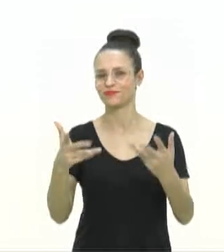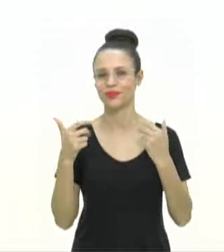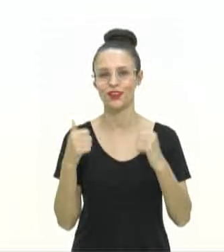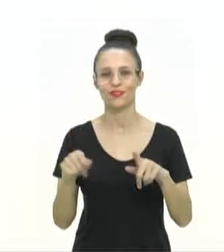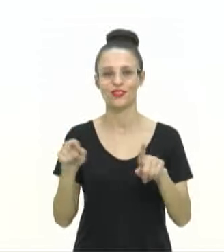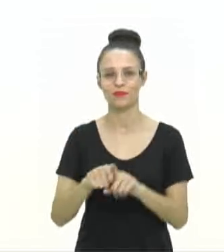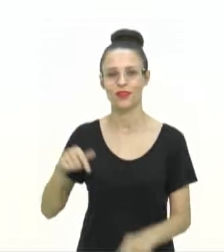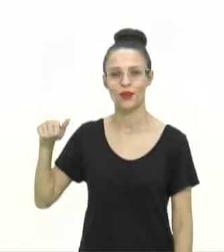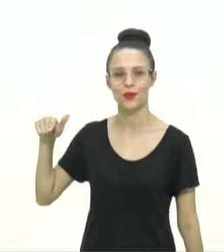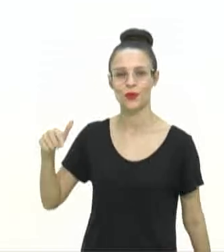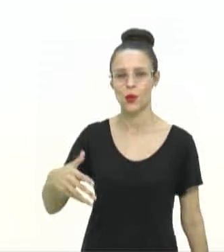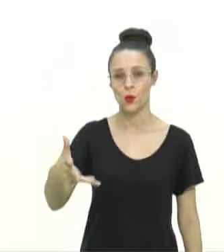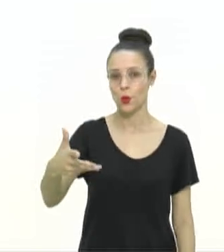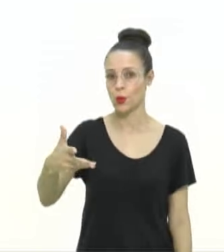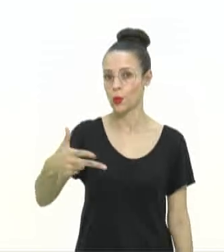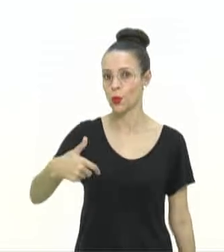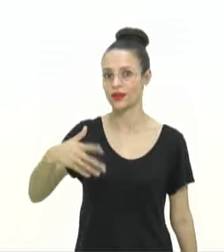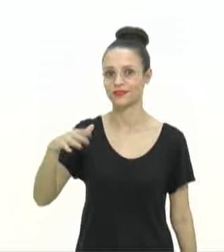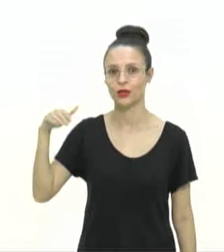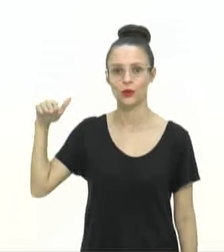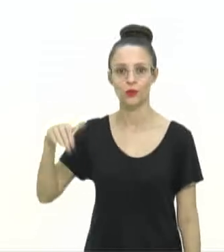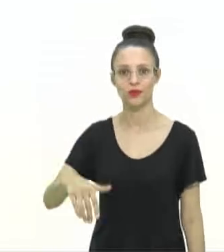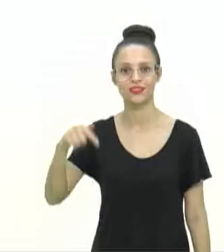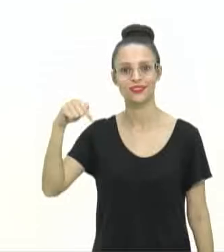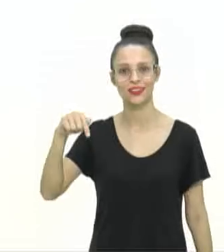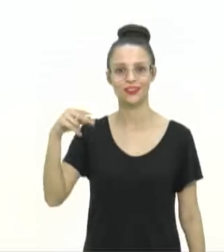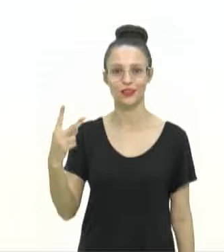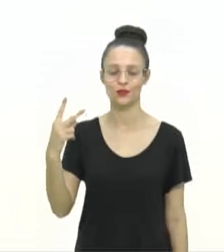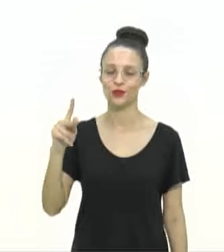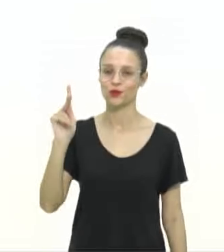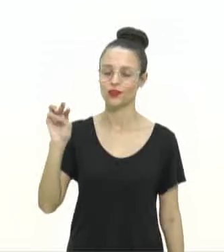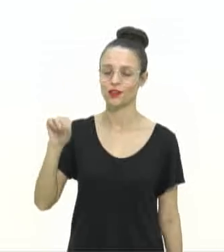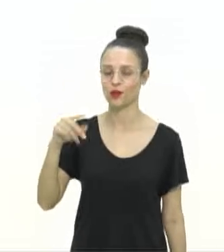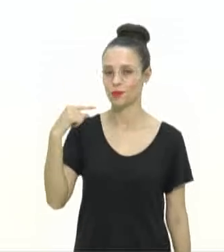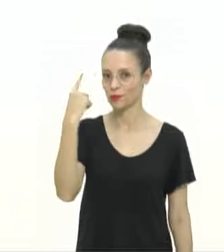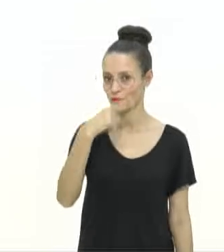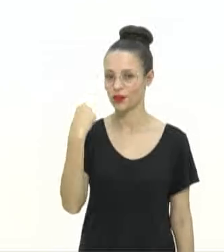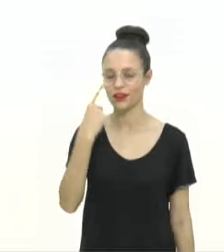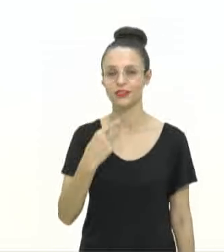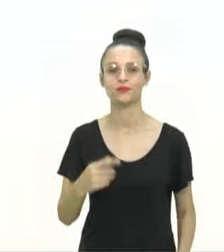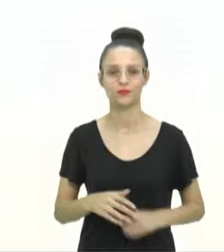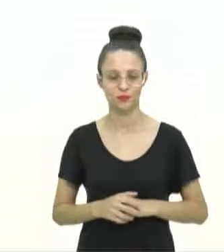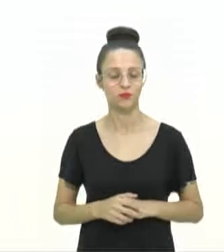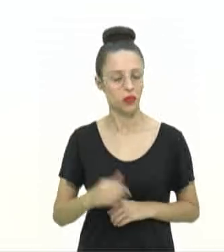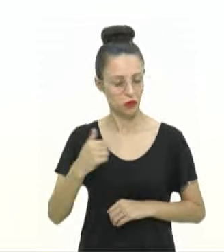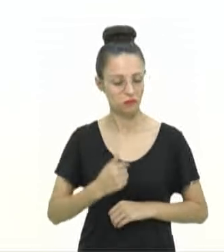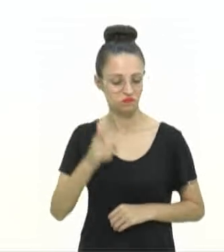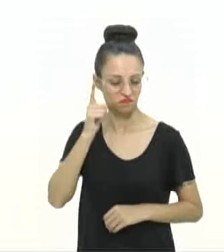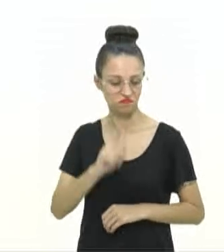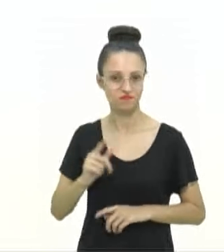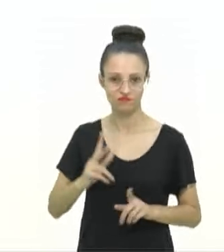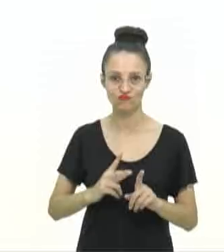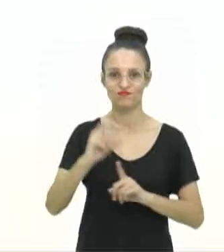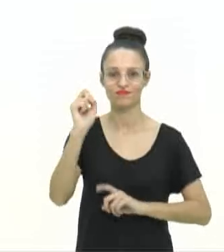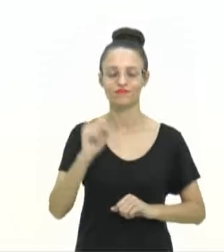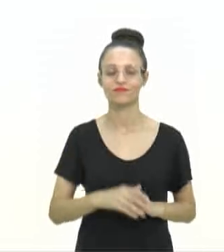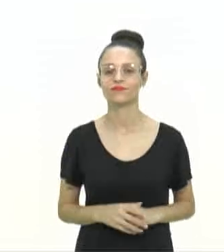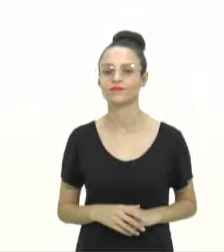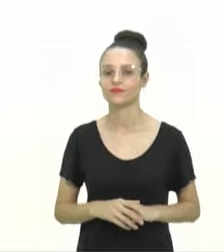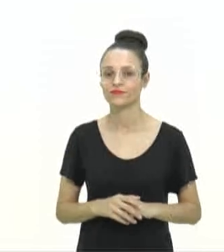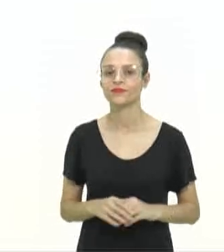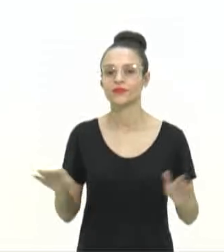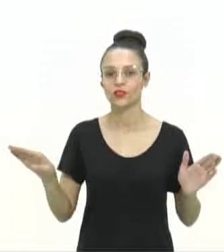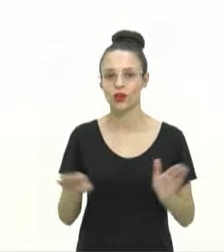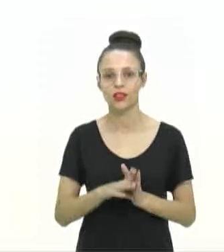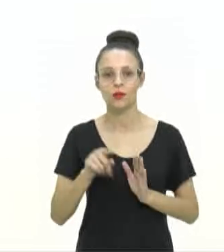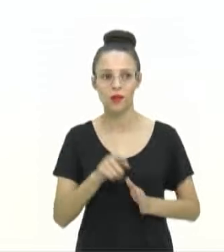de altíssima velocidade. Alcancei 72 km por hora. Meu recorde pessoal. Logo encontramos o